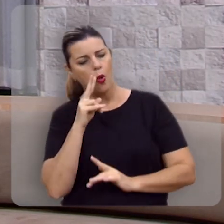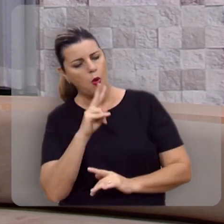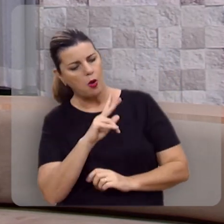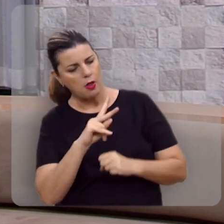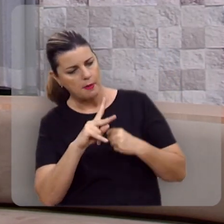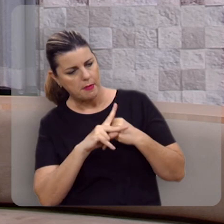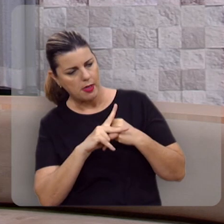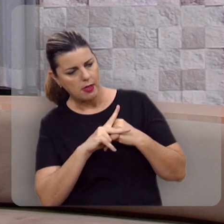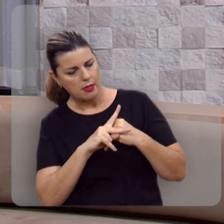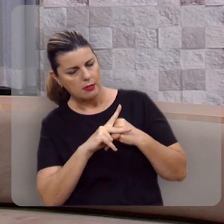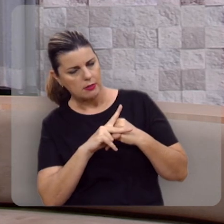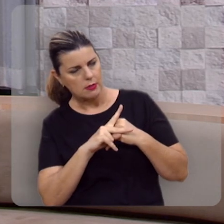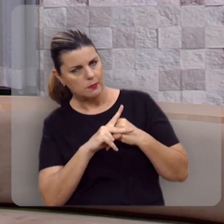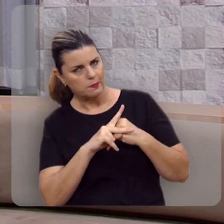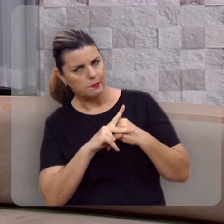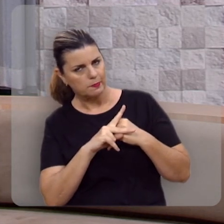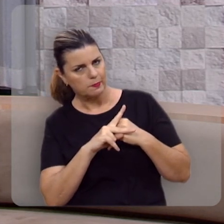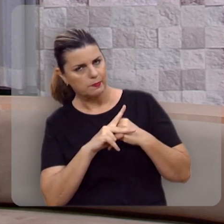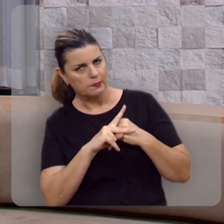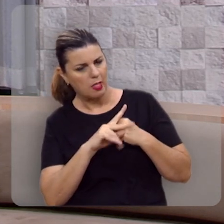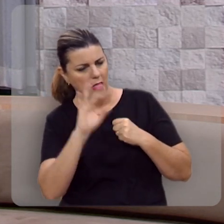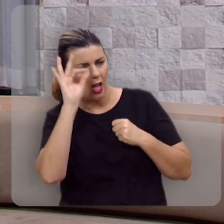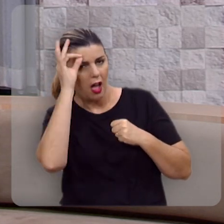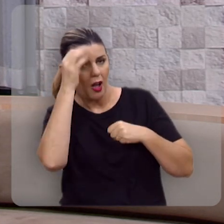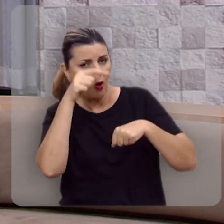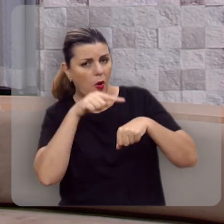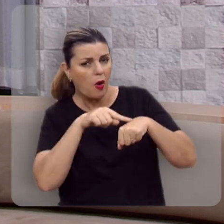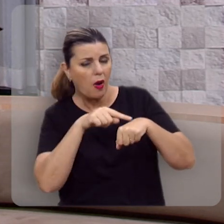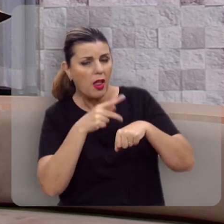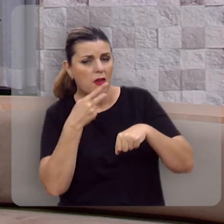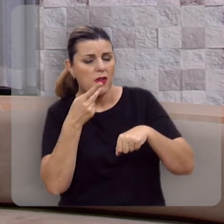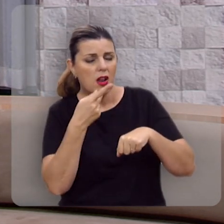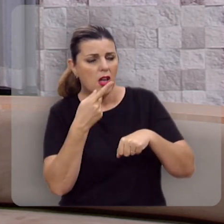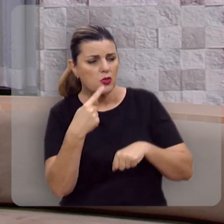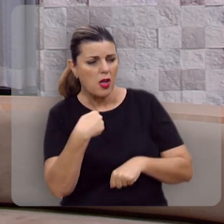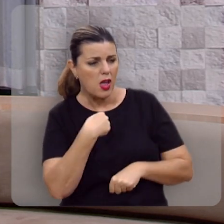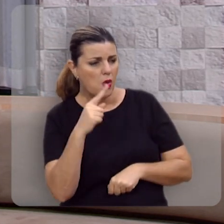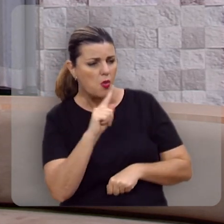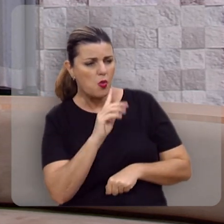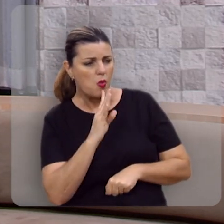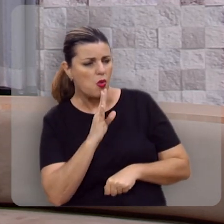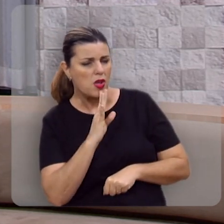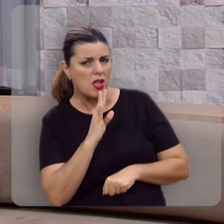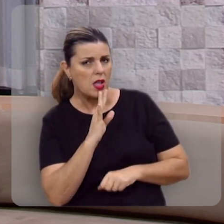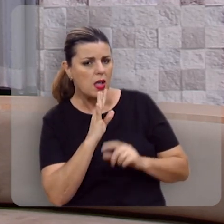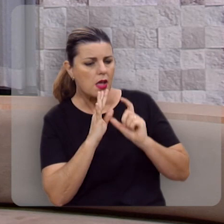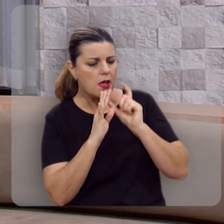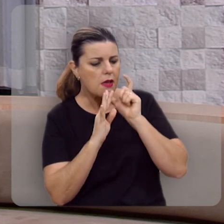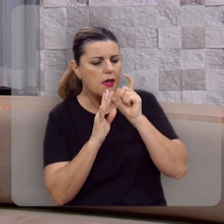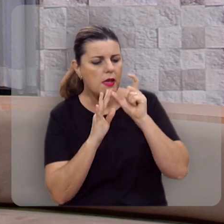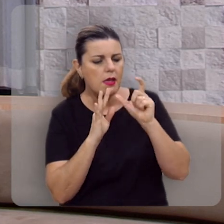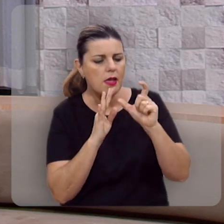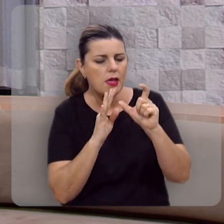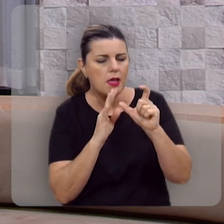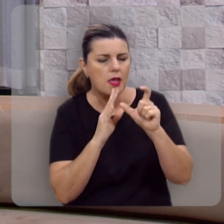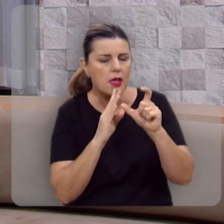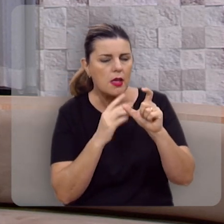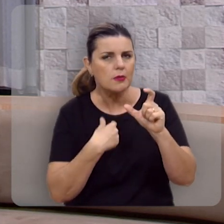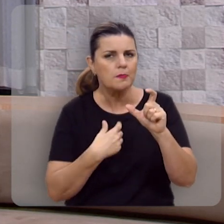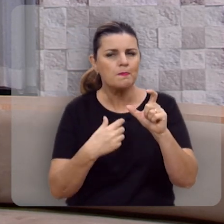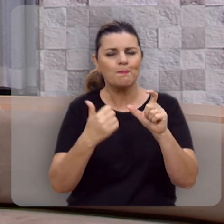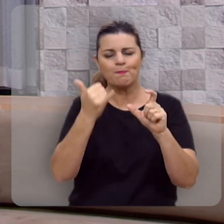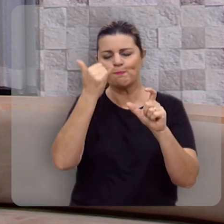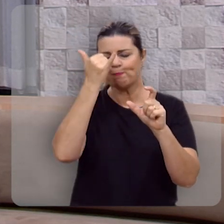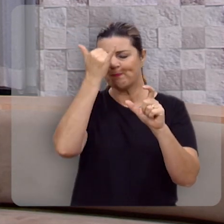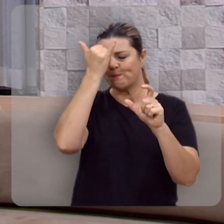para ele na hora exata que ele está negando. Ele cai em si, desata a chorar e